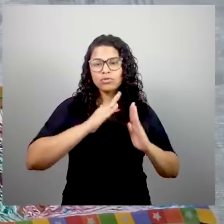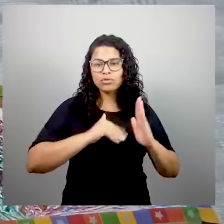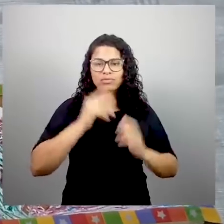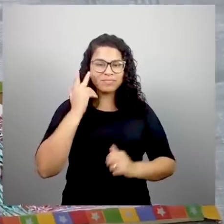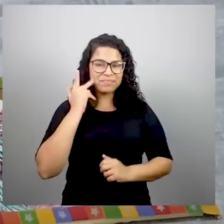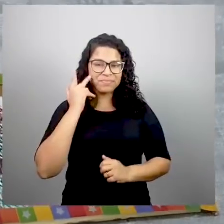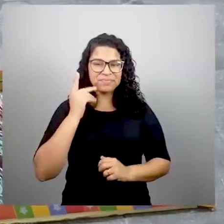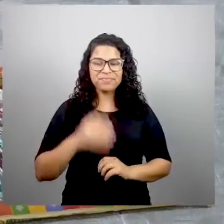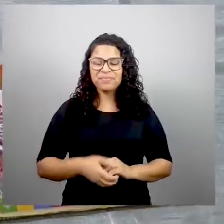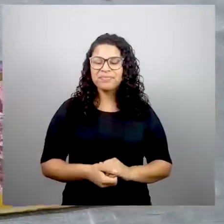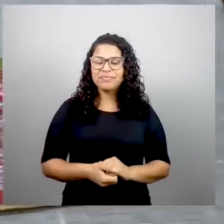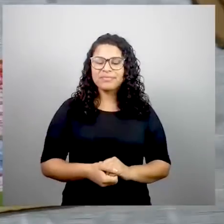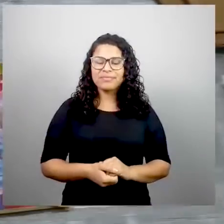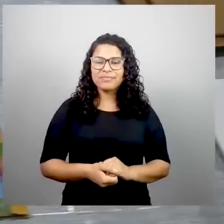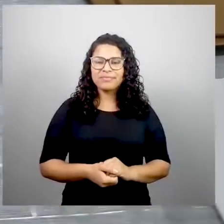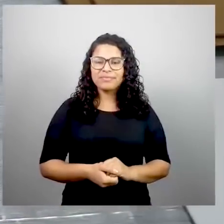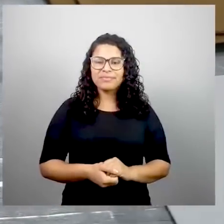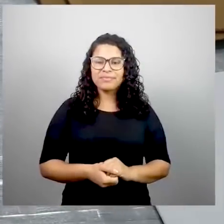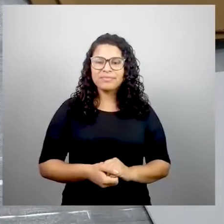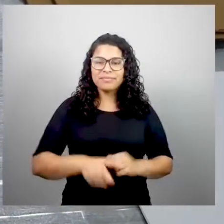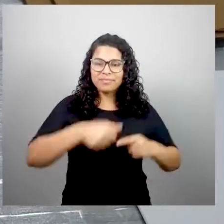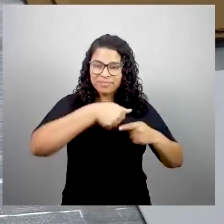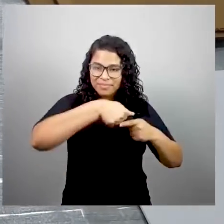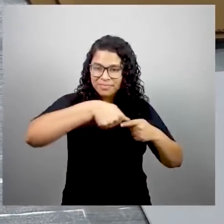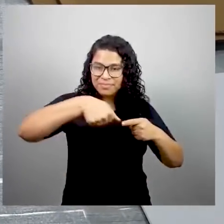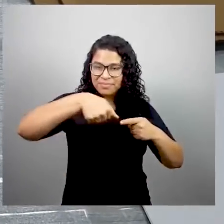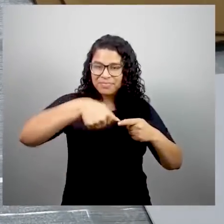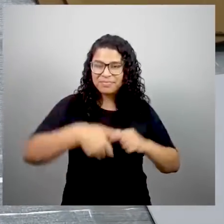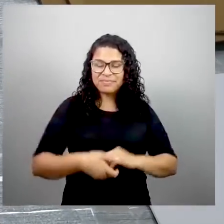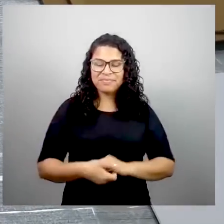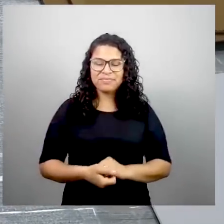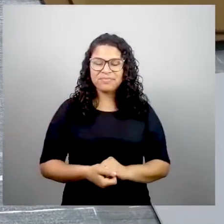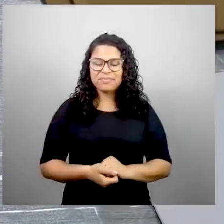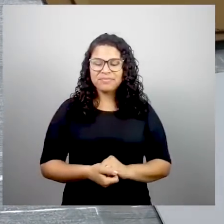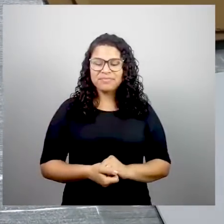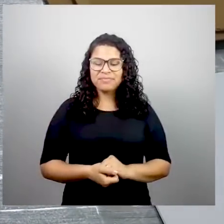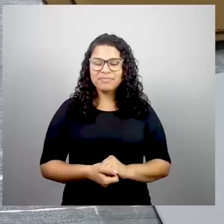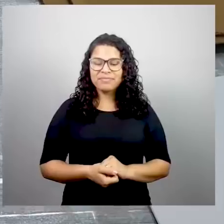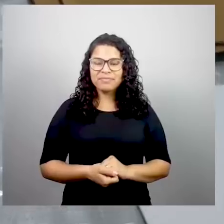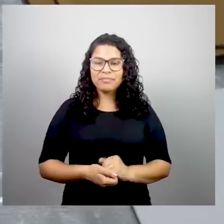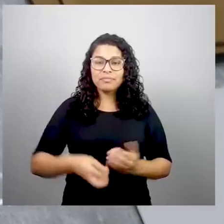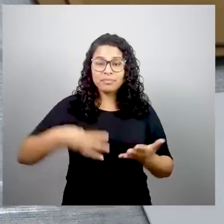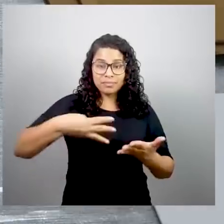tinta dedo, vamos usar creme dental,